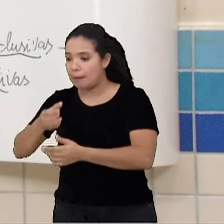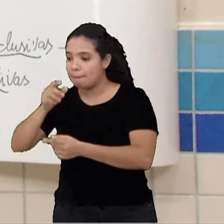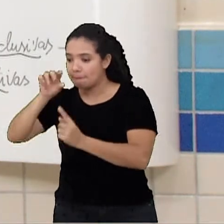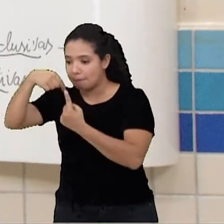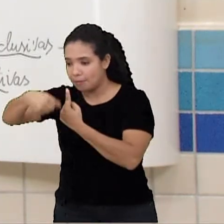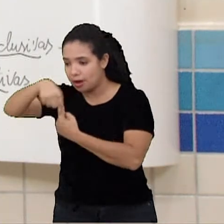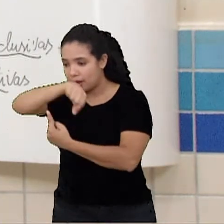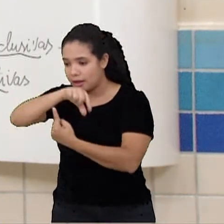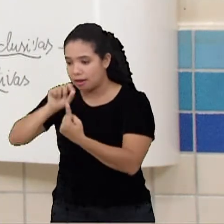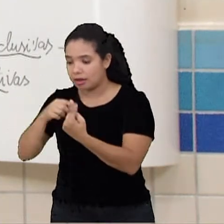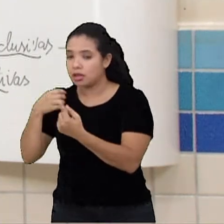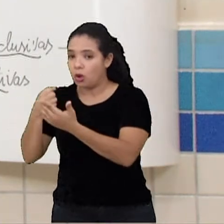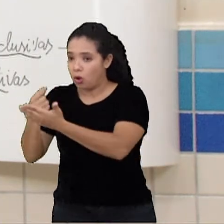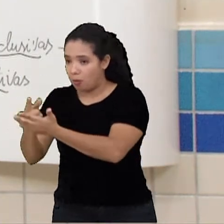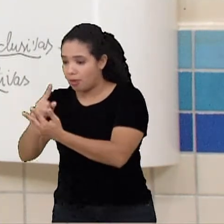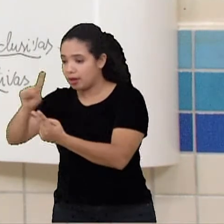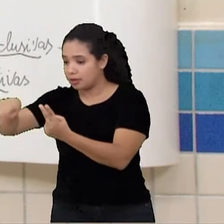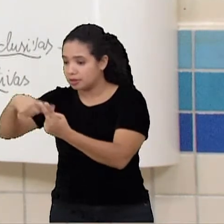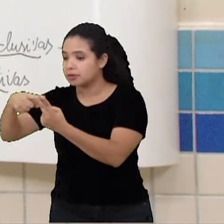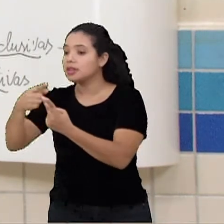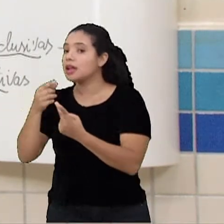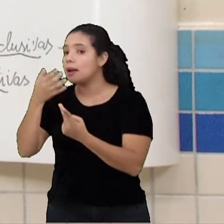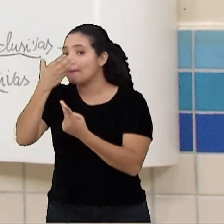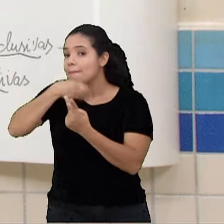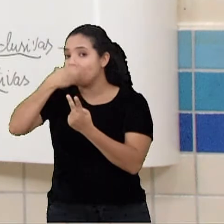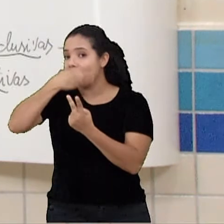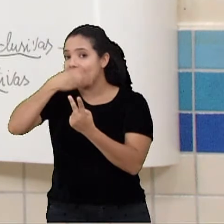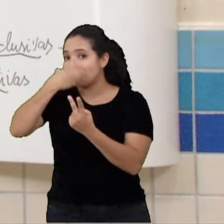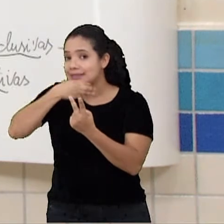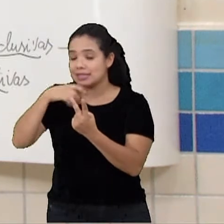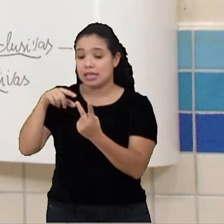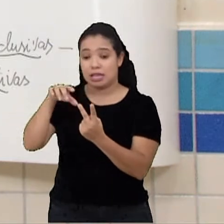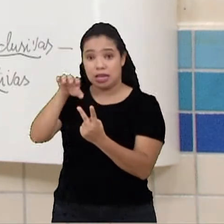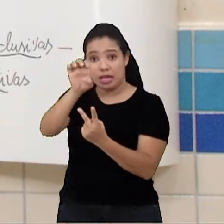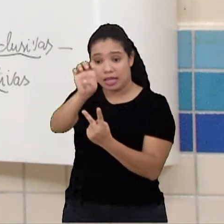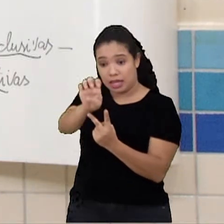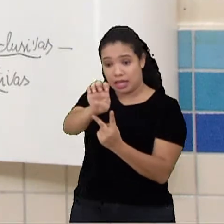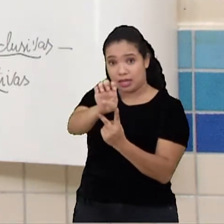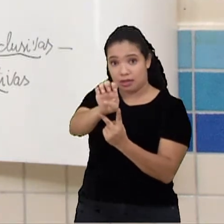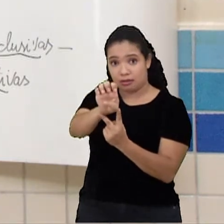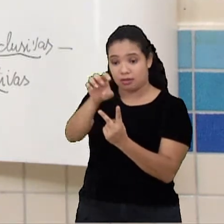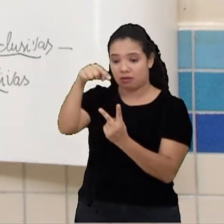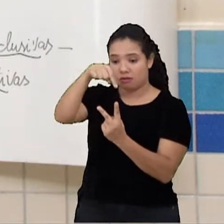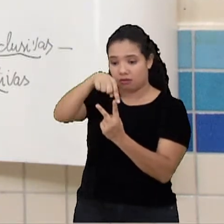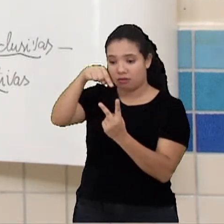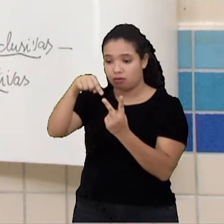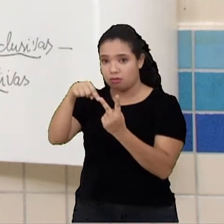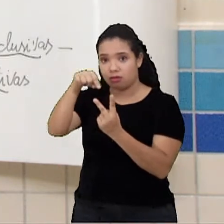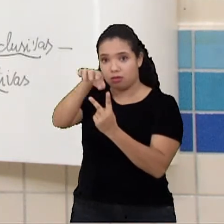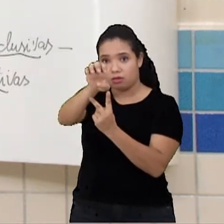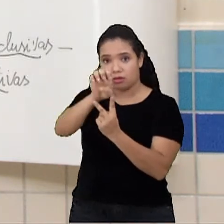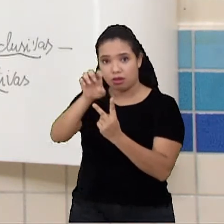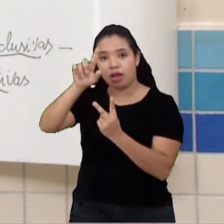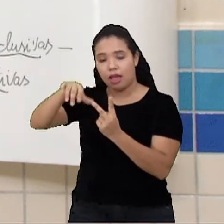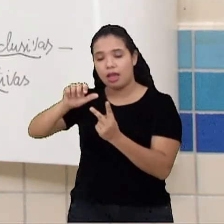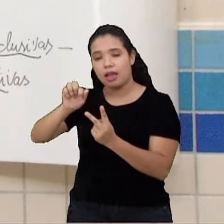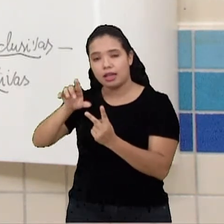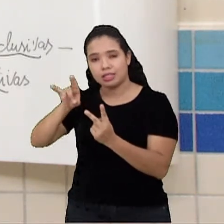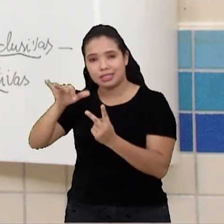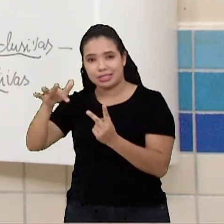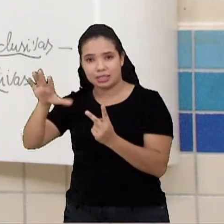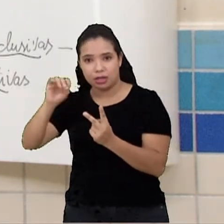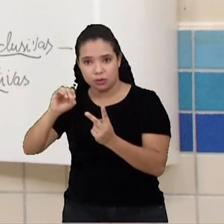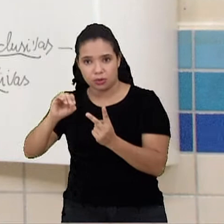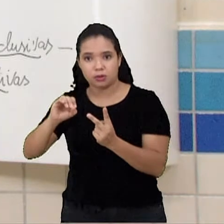maçã. Esse E indica o quê? É uma aditiva que indica adição. Eu tenho as adversativas, que indicam